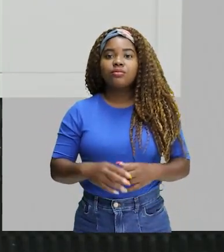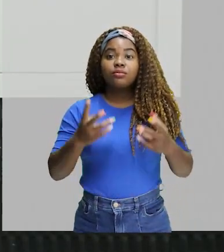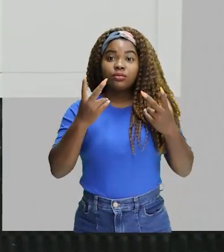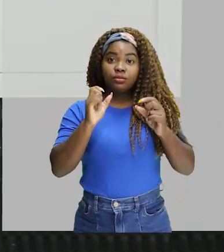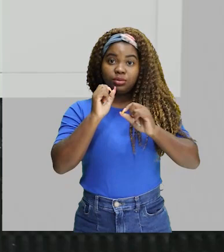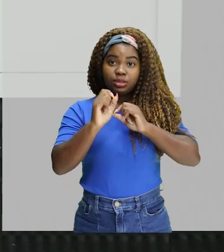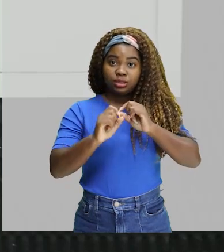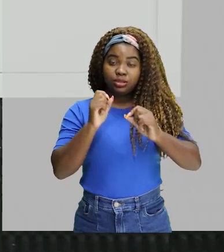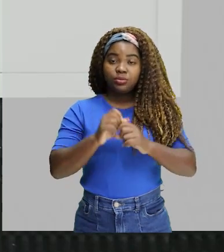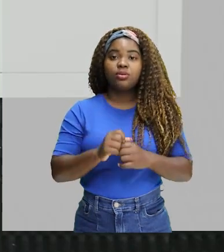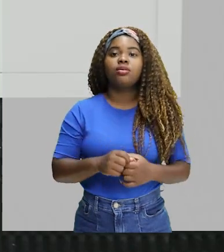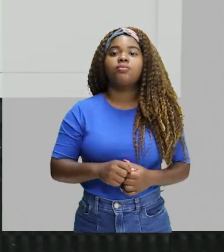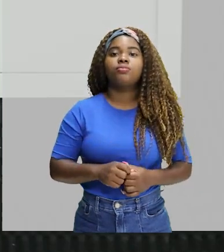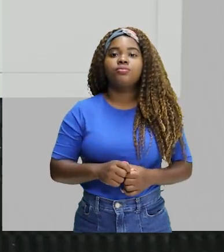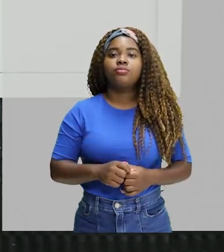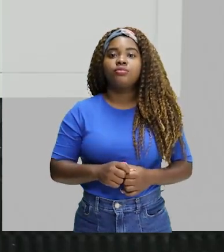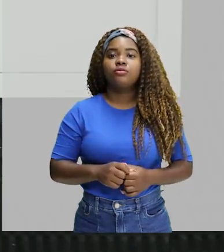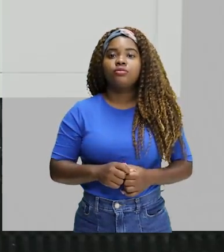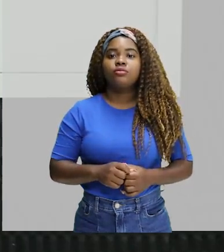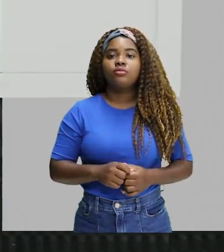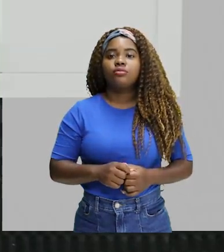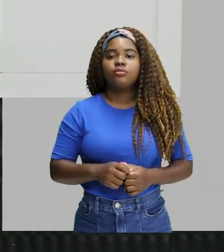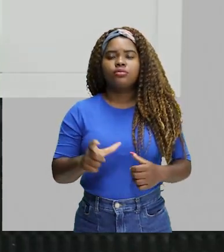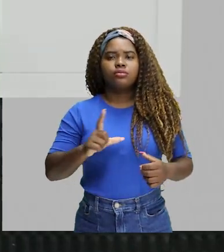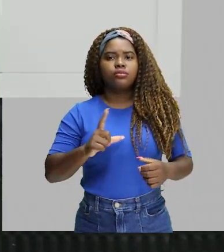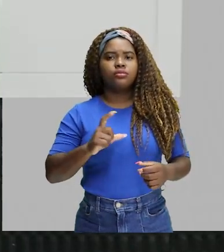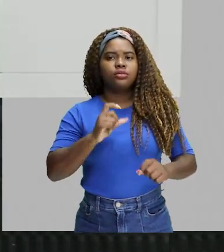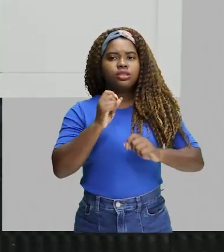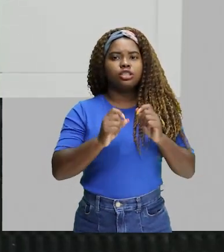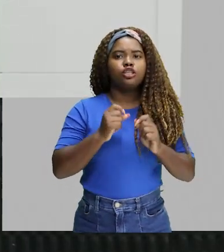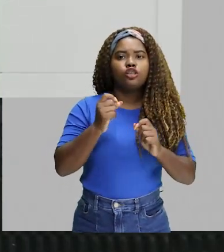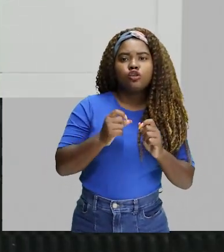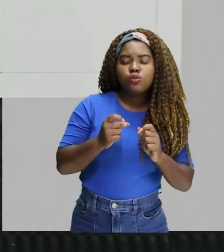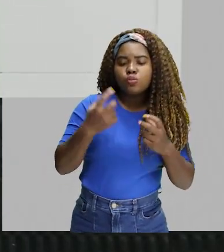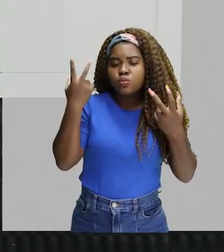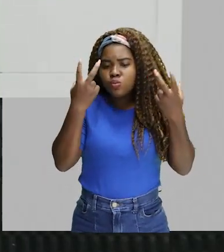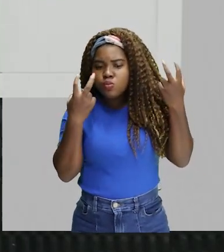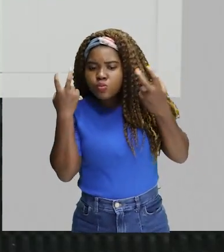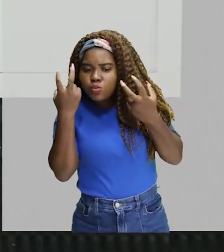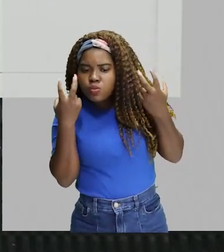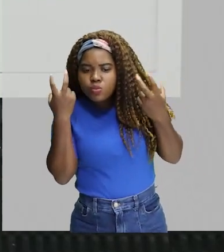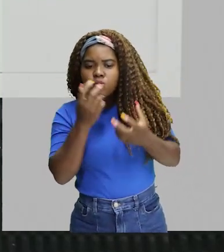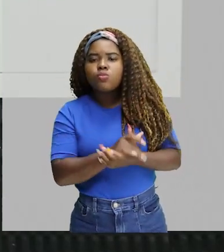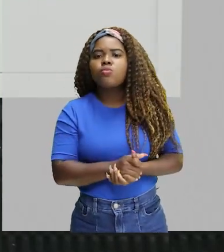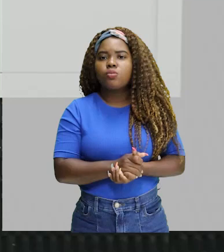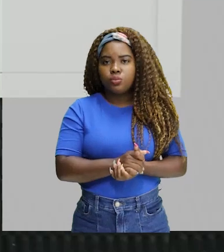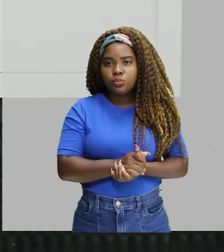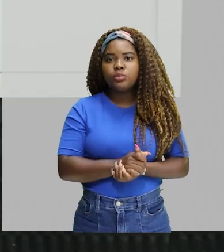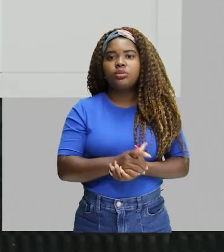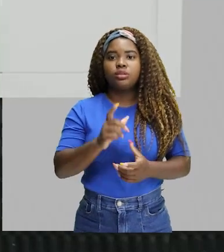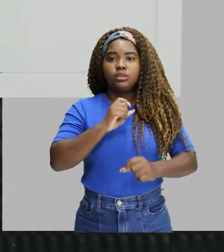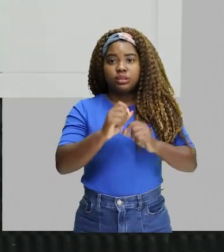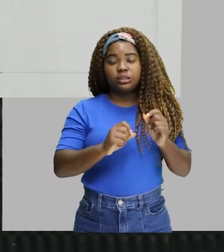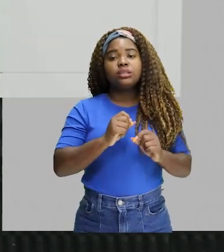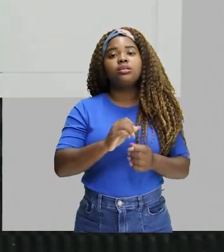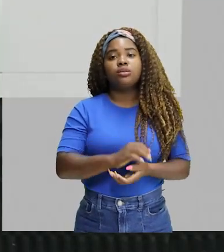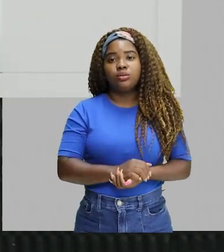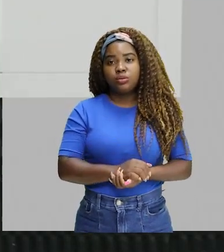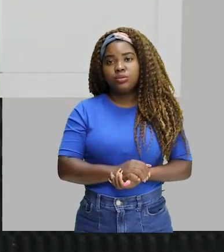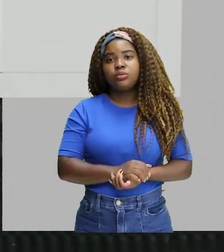bem interessante. Sócrates, ele tem uma preocupação, obviamente, através das mãos de Platão, porque é Platão que